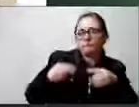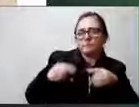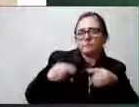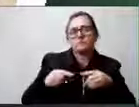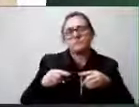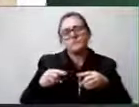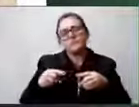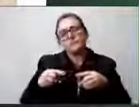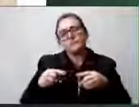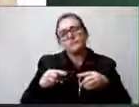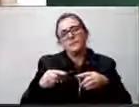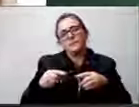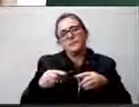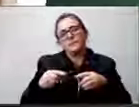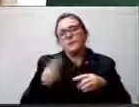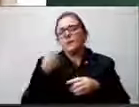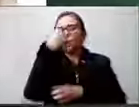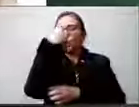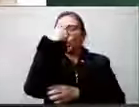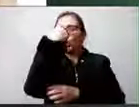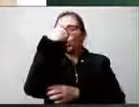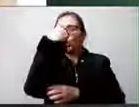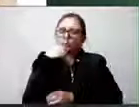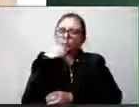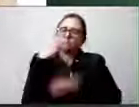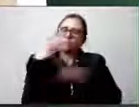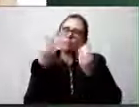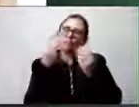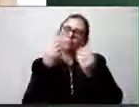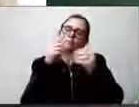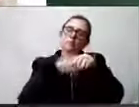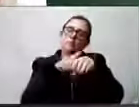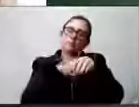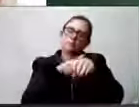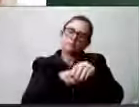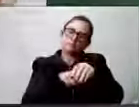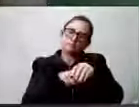de um tubo orotraqueal durante muito tempo.